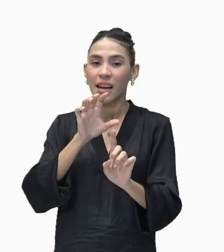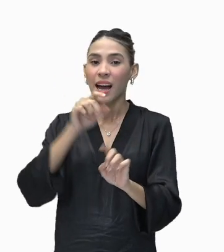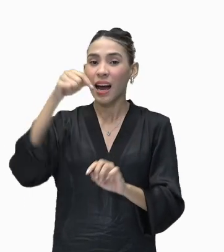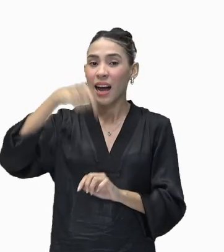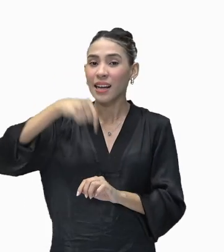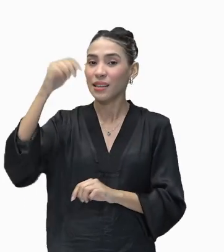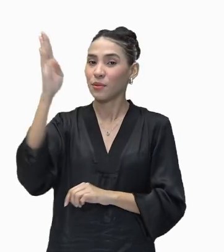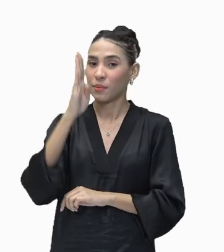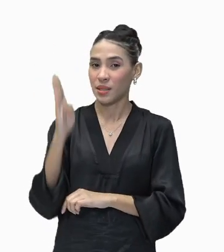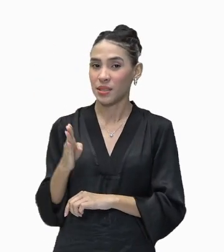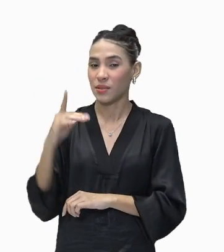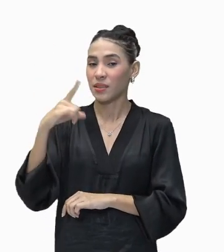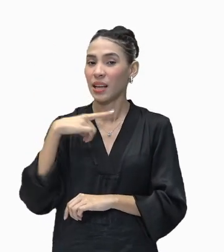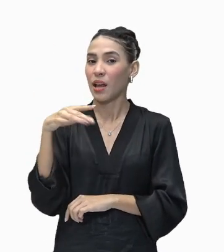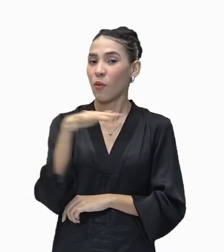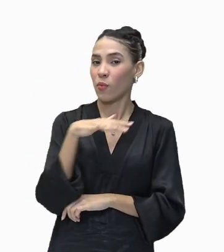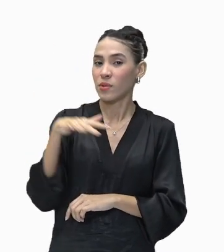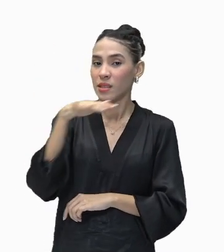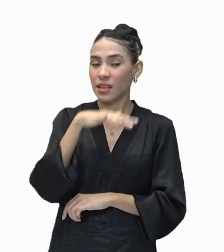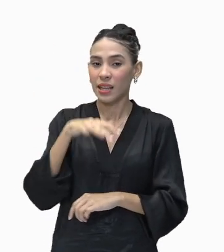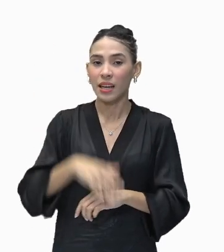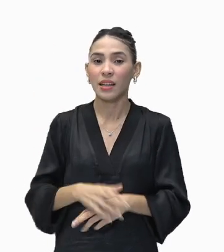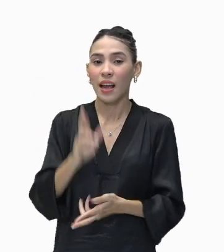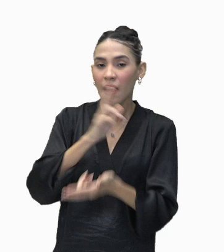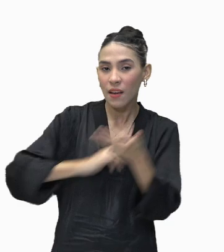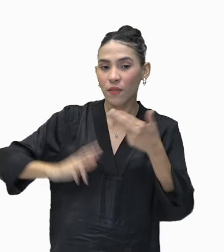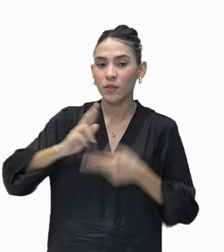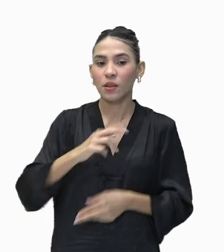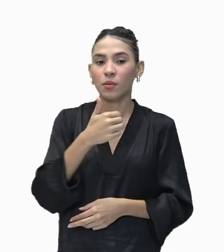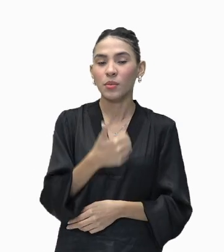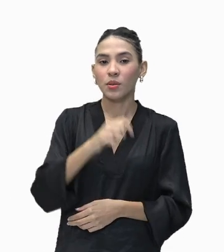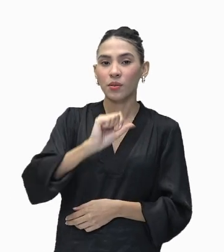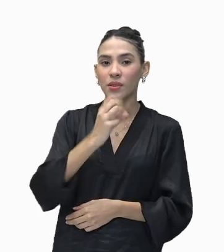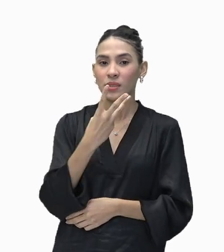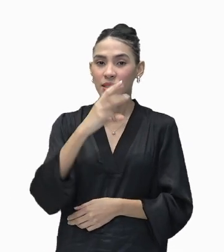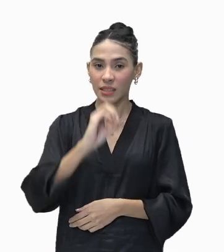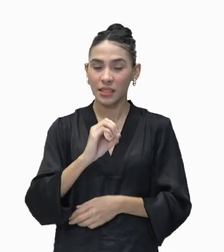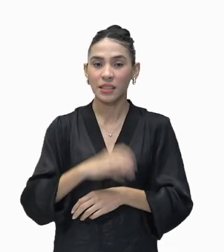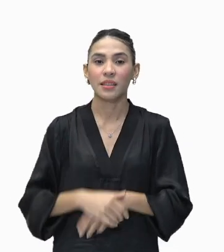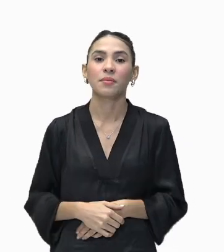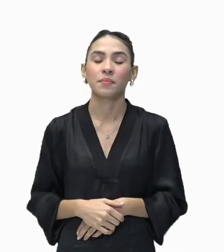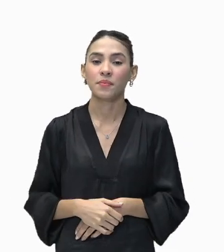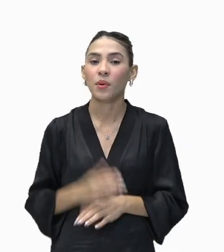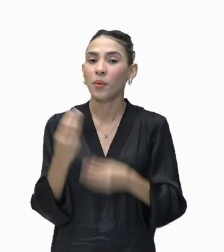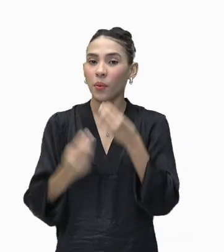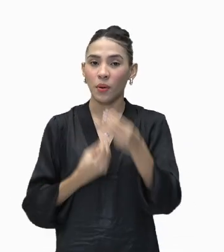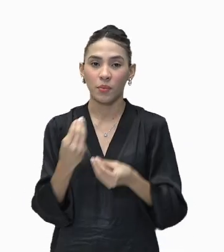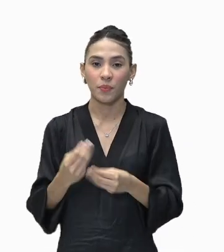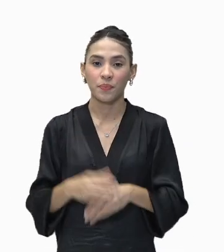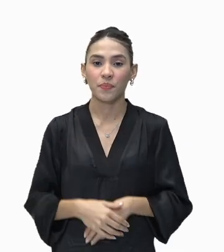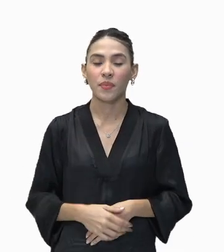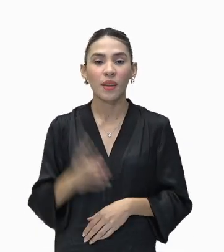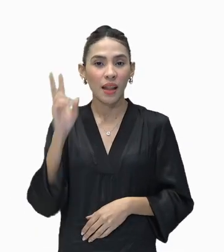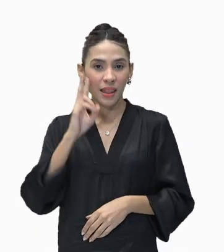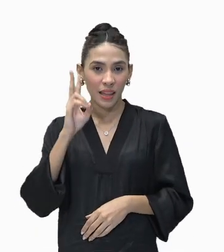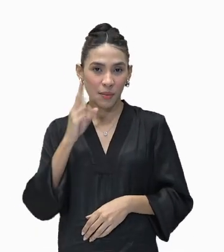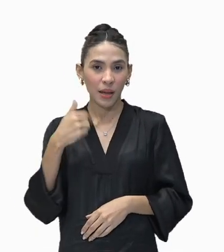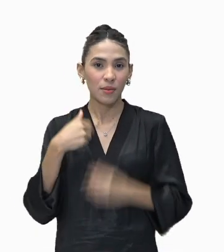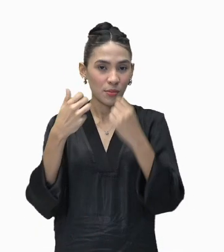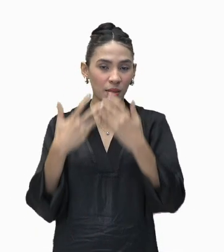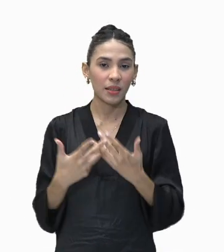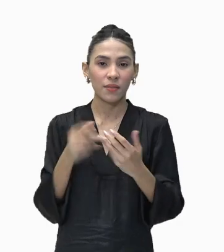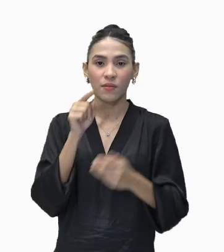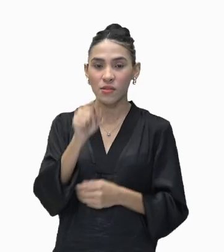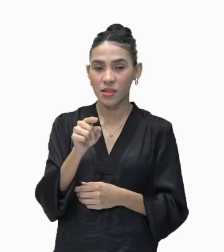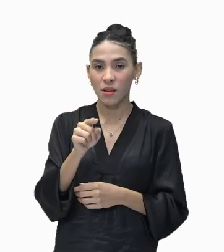Brasil tenhamos o cenário para a chamada Revolução de 1930. De que forma? Lembra que eu citei para vocês